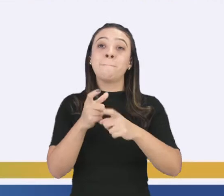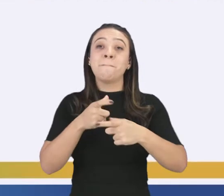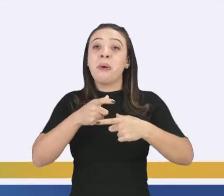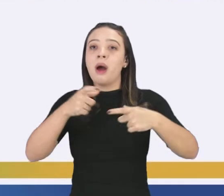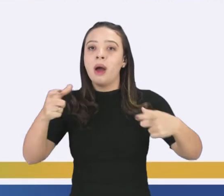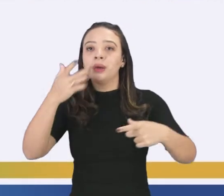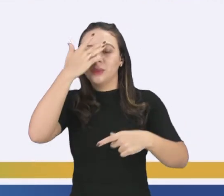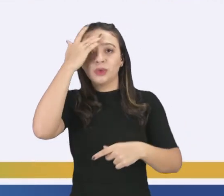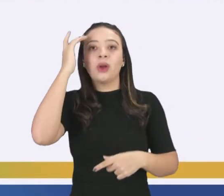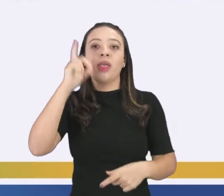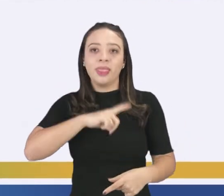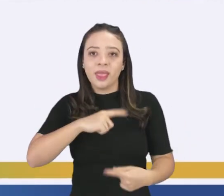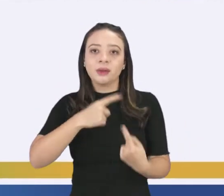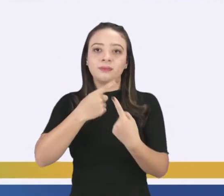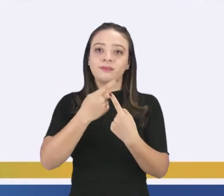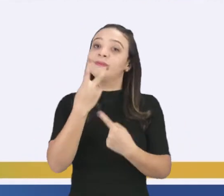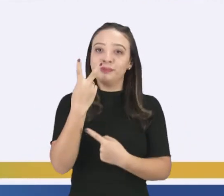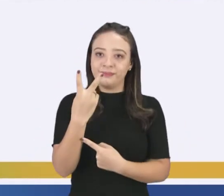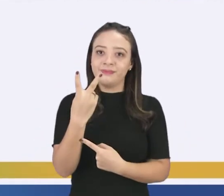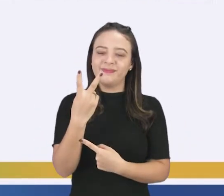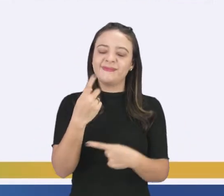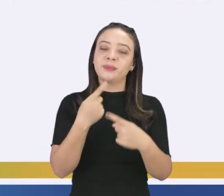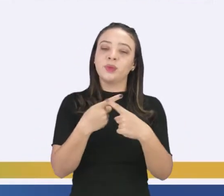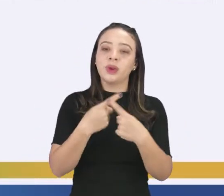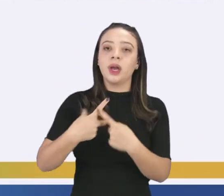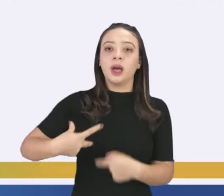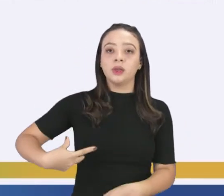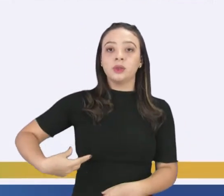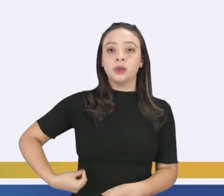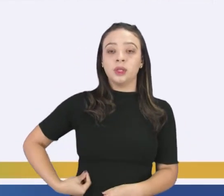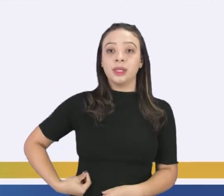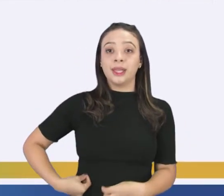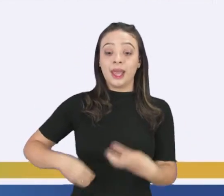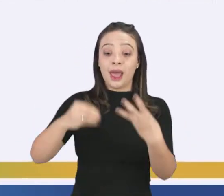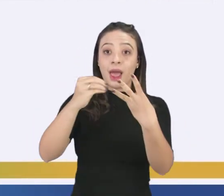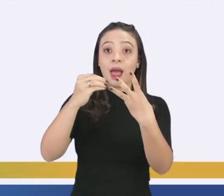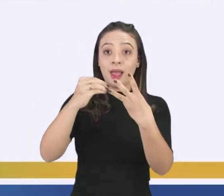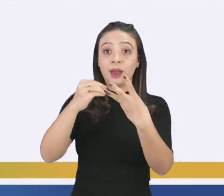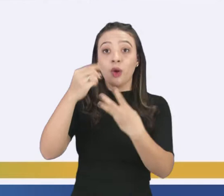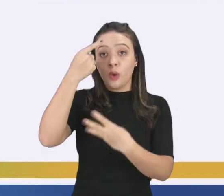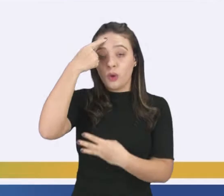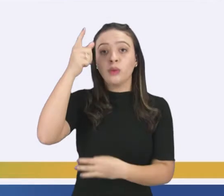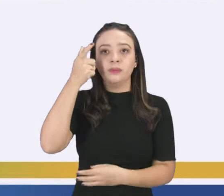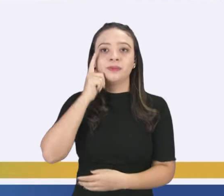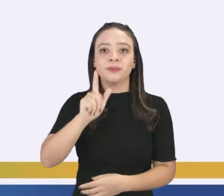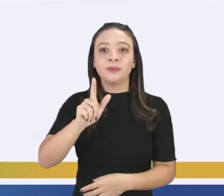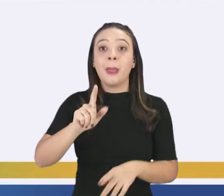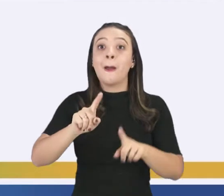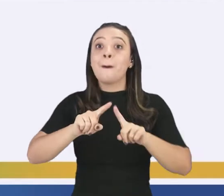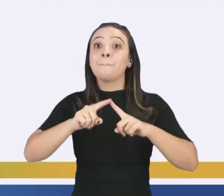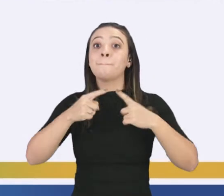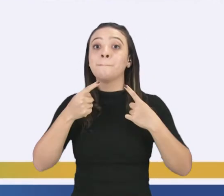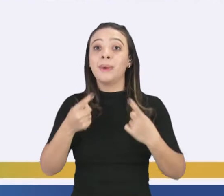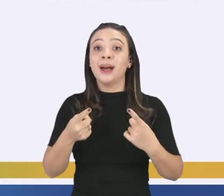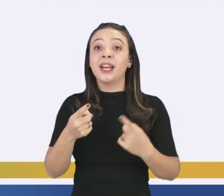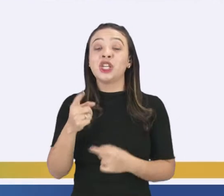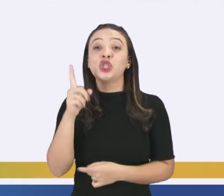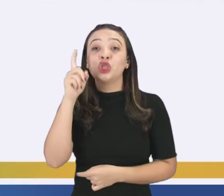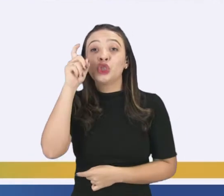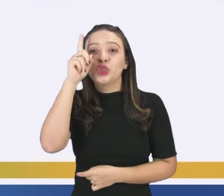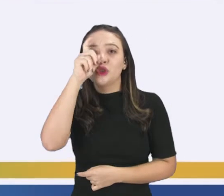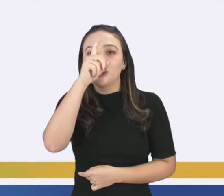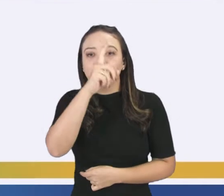casos. Nesses pacientes, a insulina é produzida pelas células beta-pancreáticas, porém, sua ação está